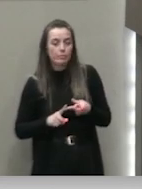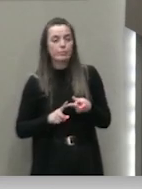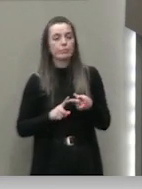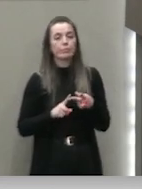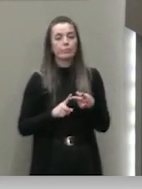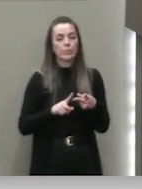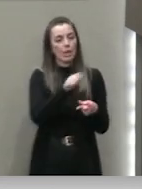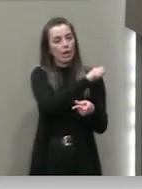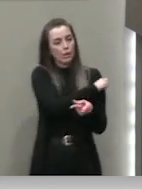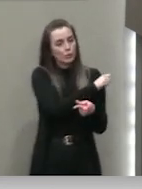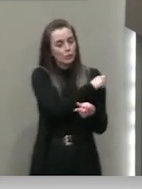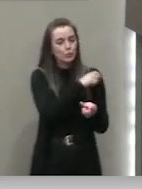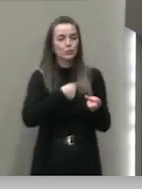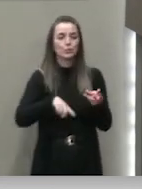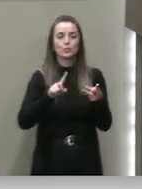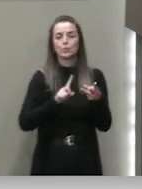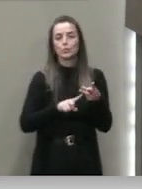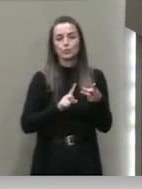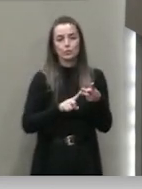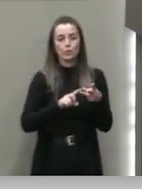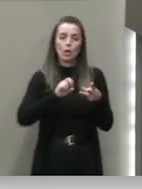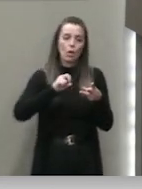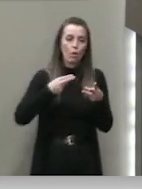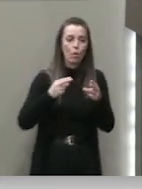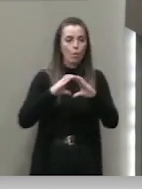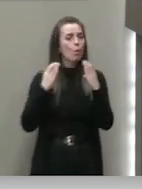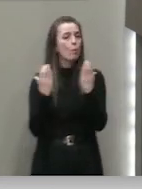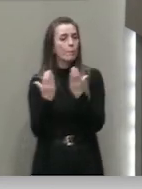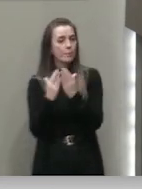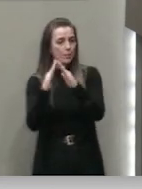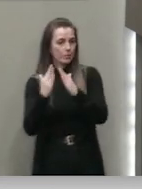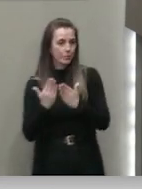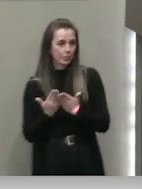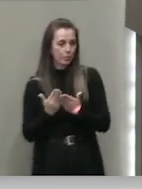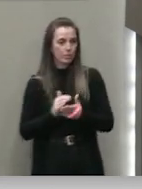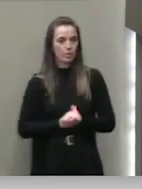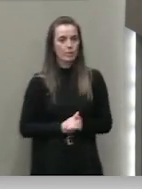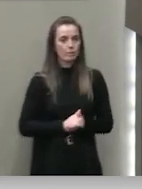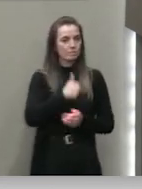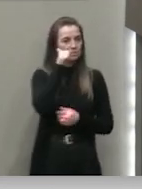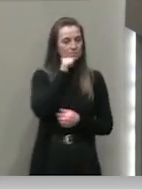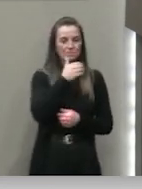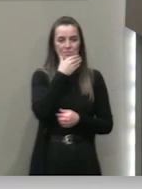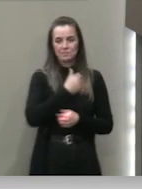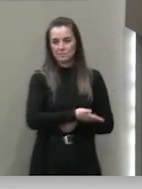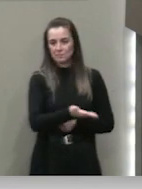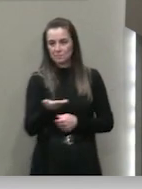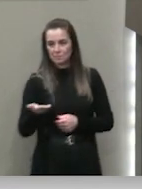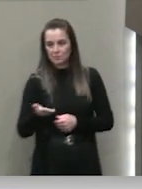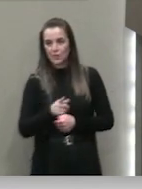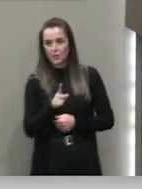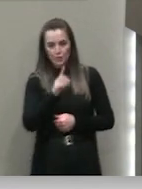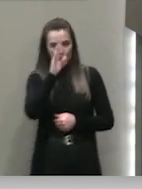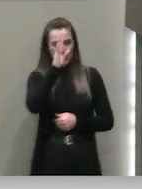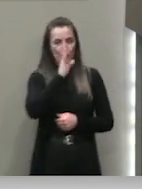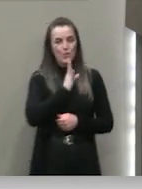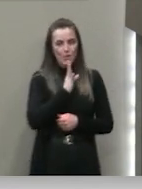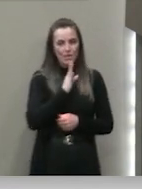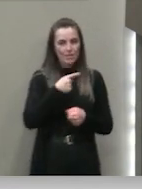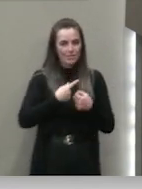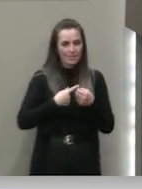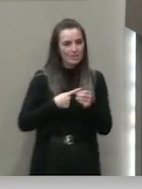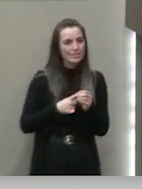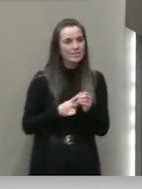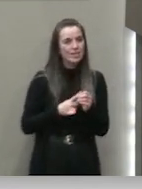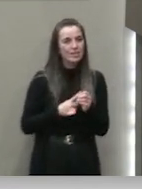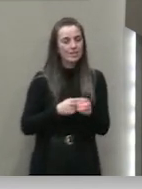os nossos alunos ou ainda a comunidade escolar. Os senhores e senhoras, a maioria aqui conhecem muito bem a cidade e se